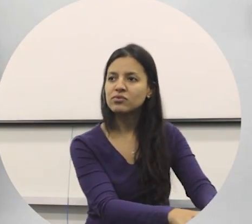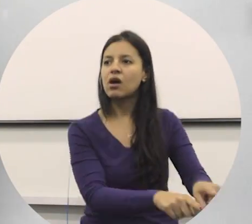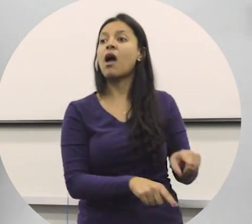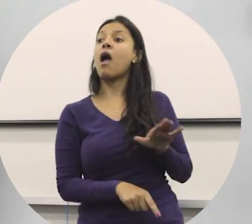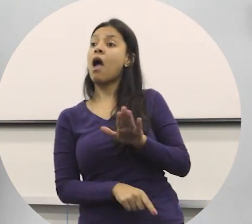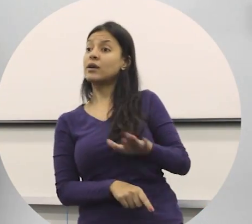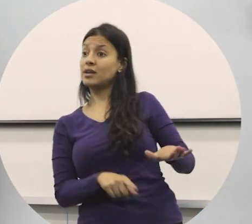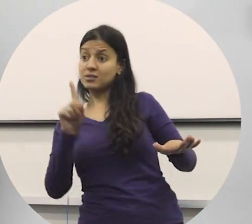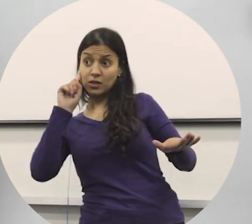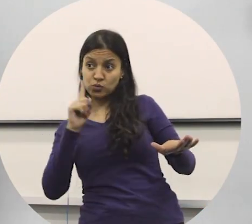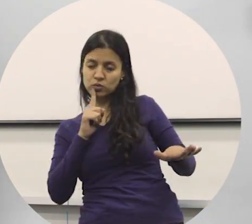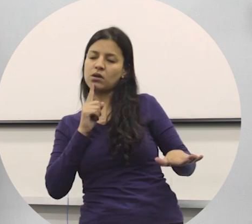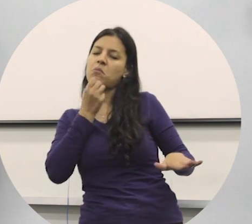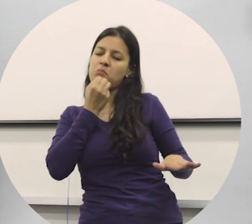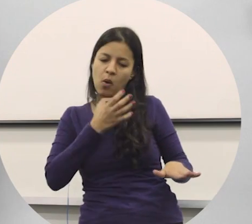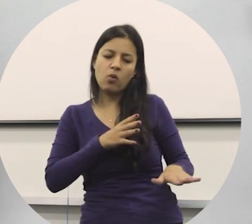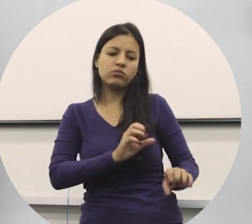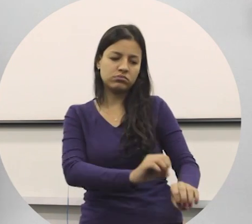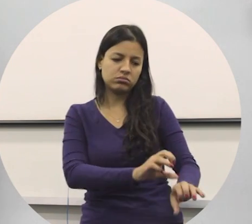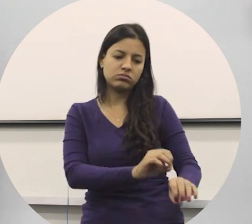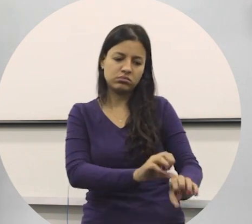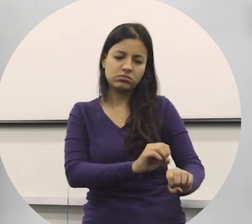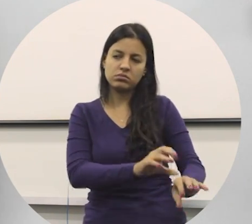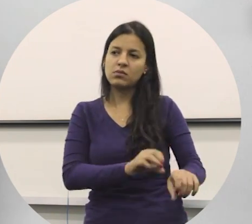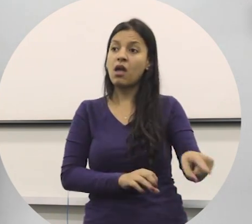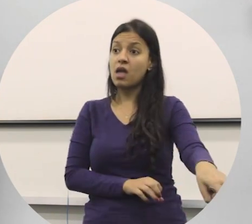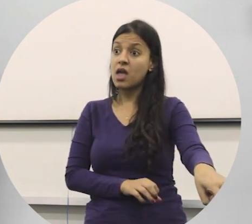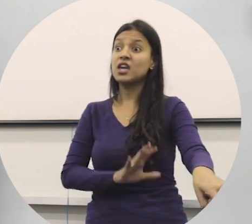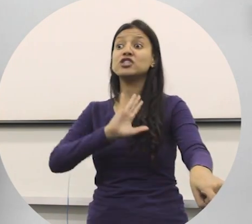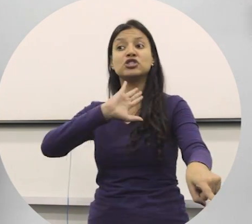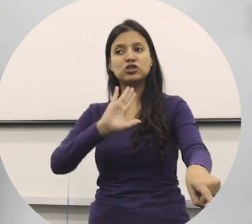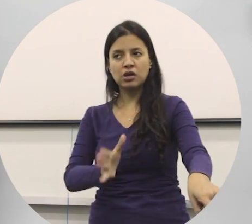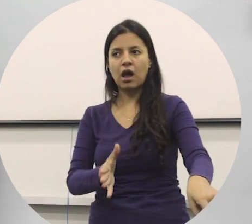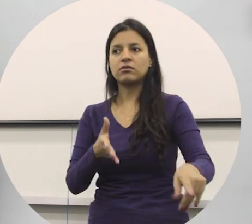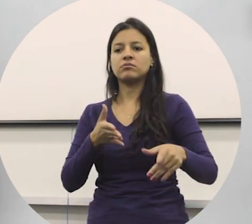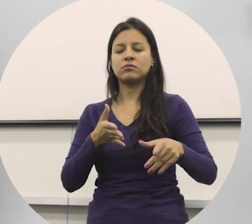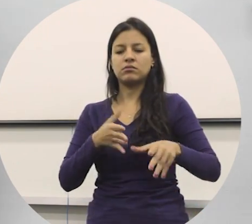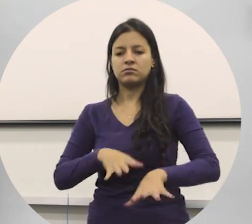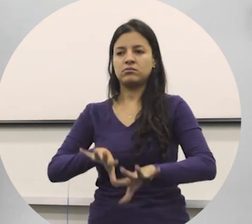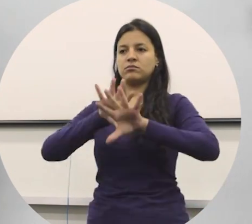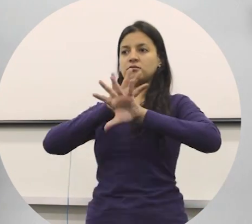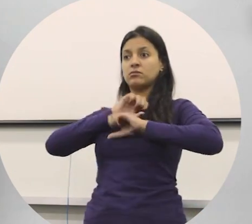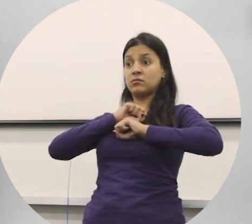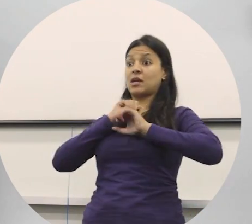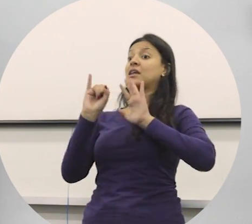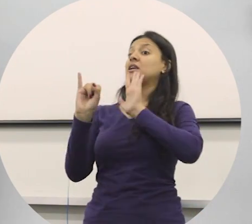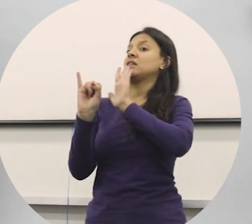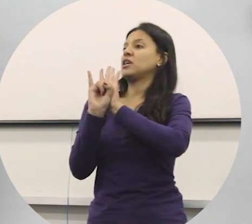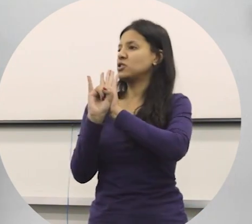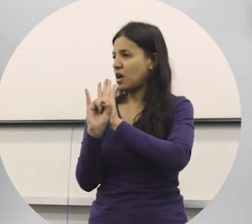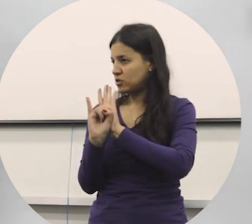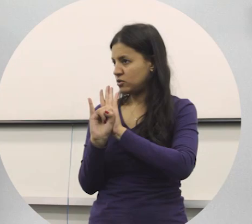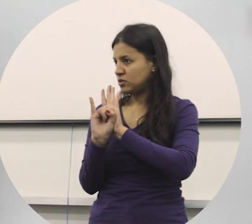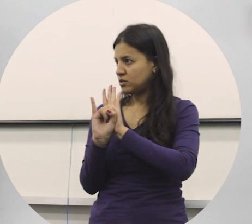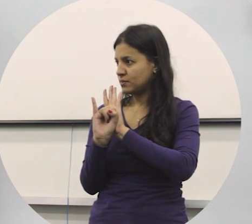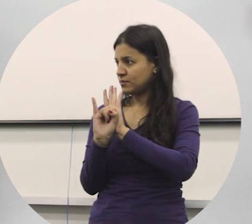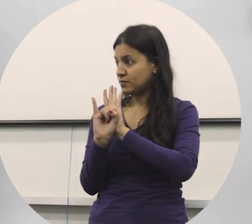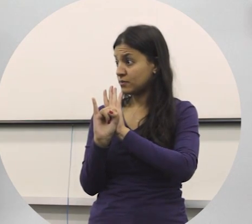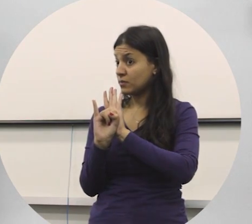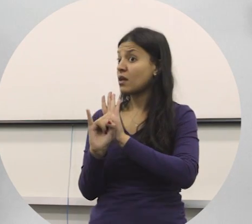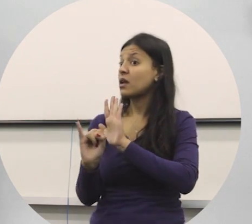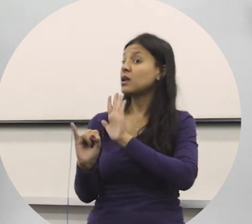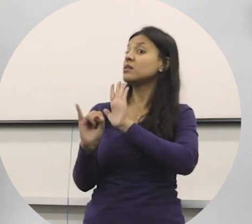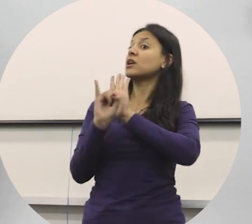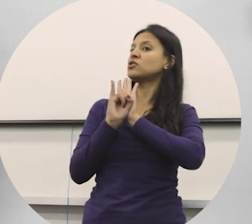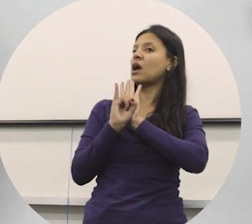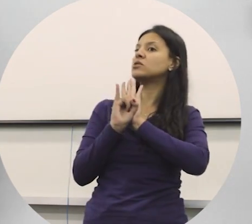A criança surda, quando ela é bem orientada, ela já tem uma identidade e essa identidade ela acontece por